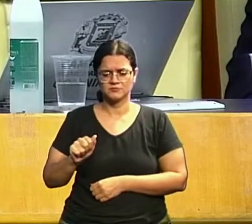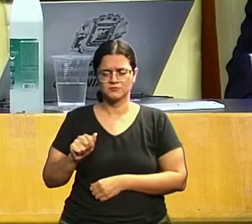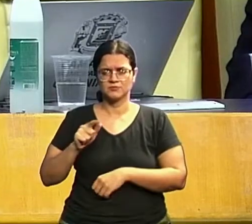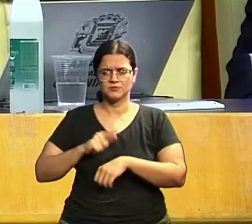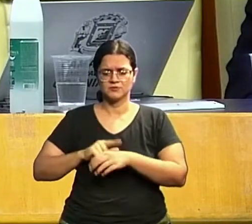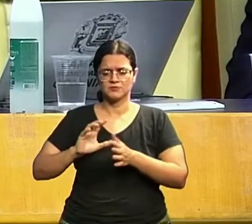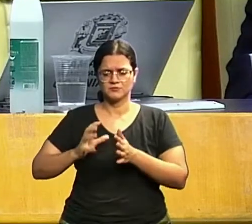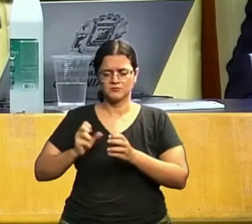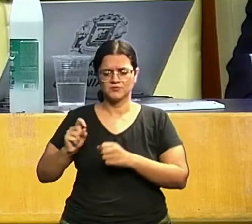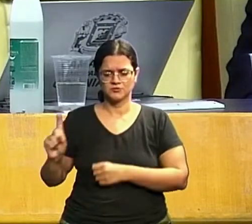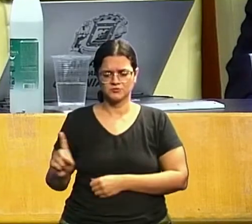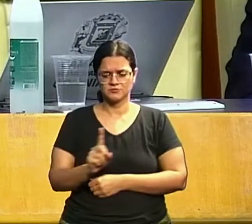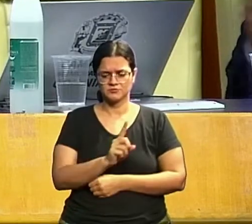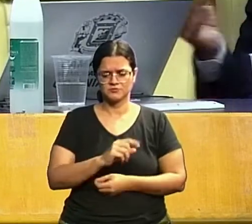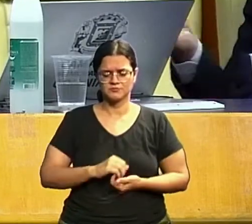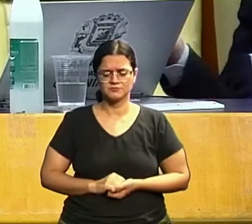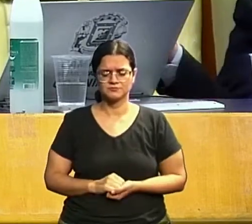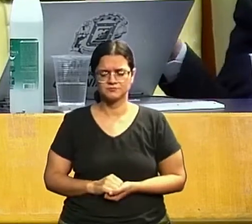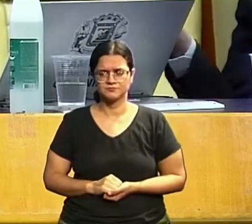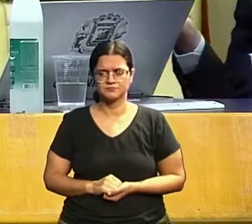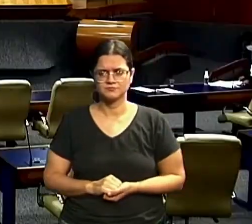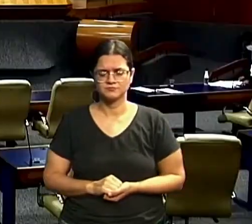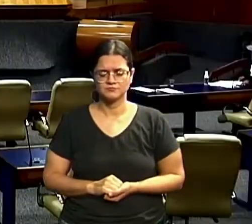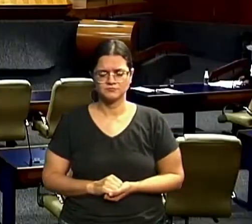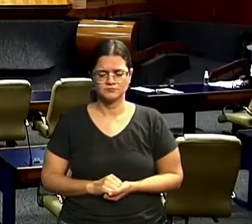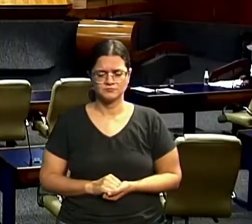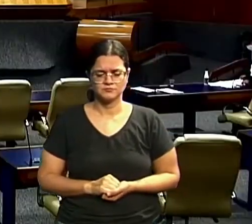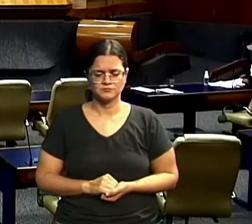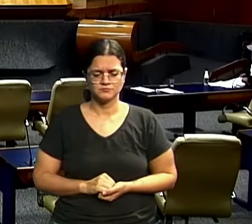tempo de liderança do seu partido.